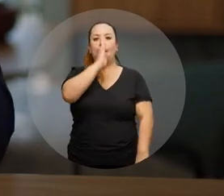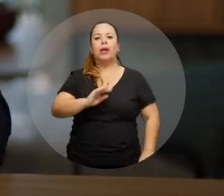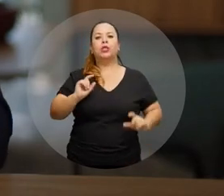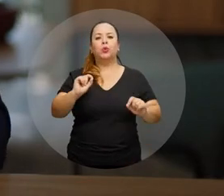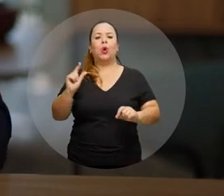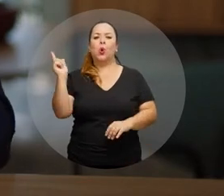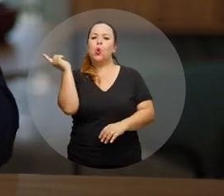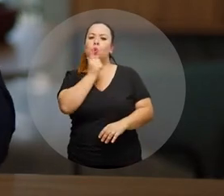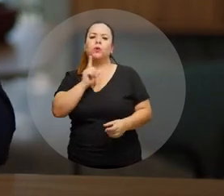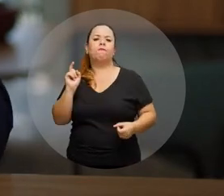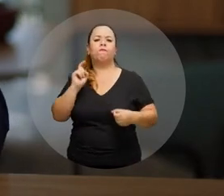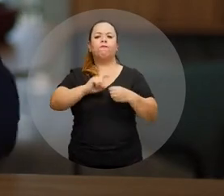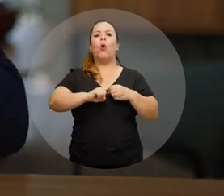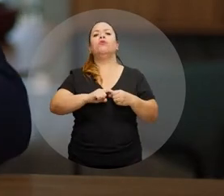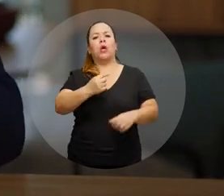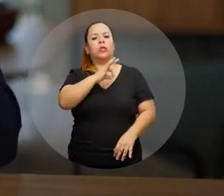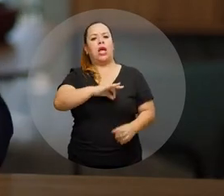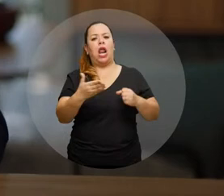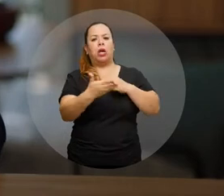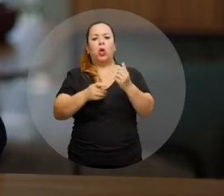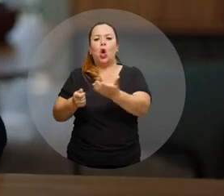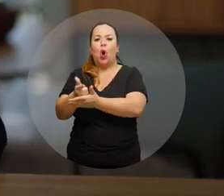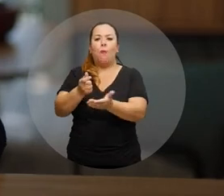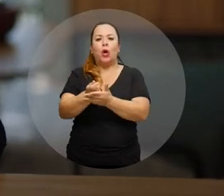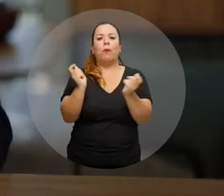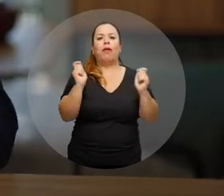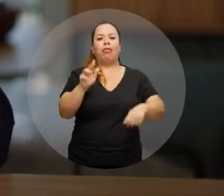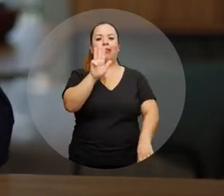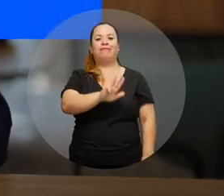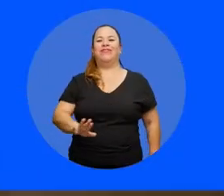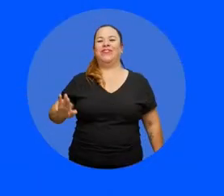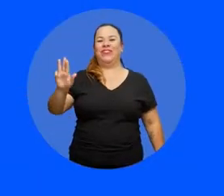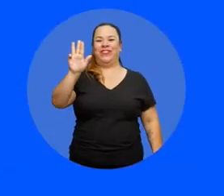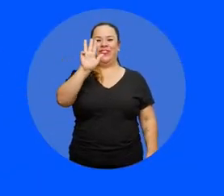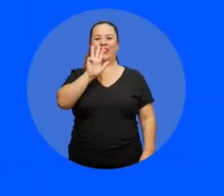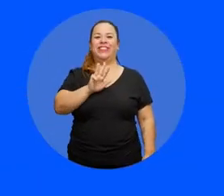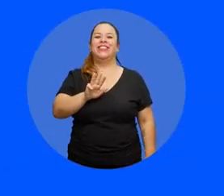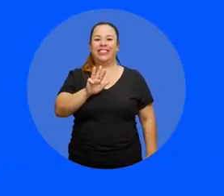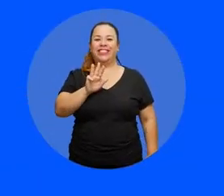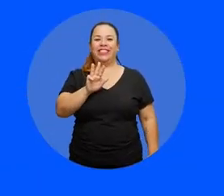é recuperar o poder de compra do salário mínimo.